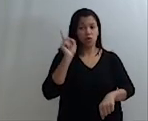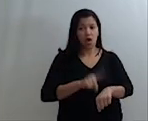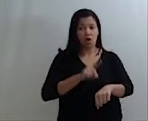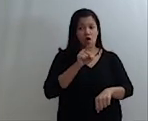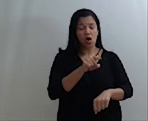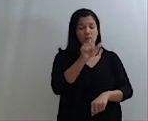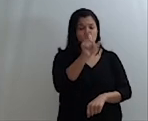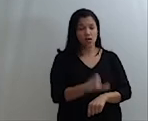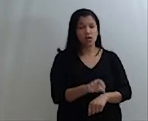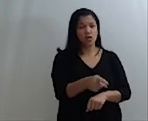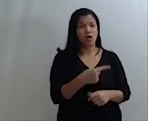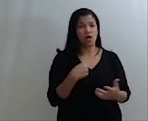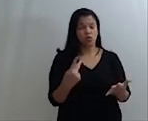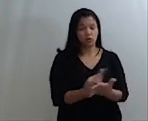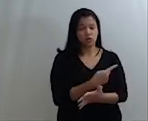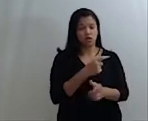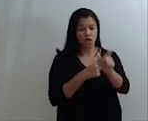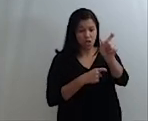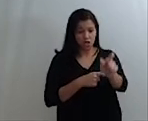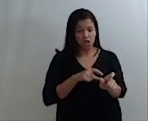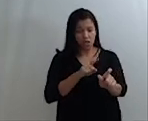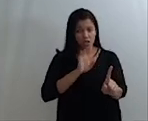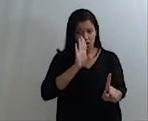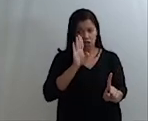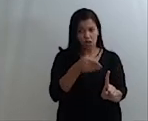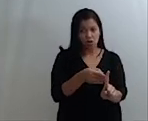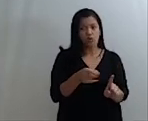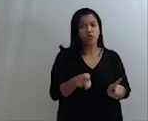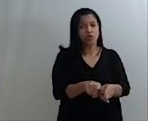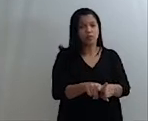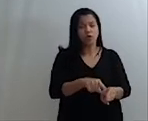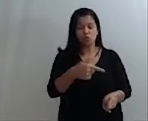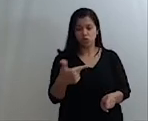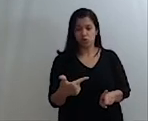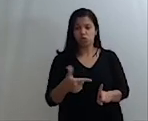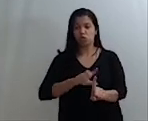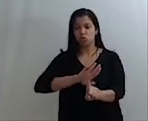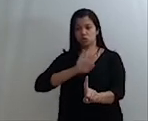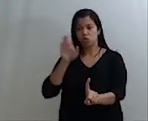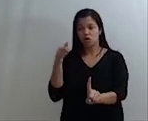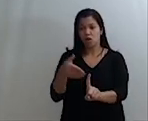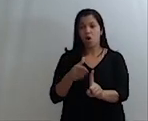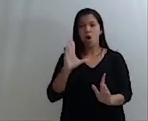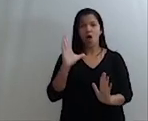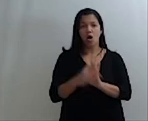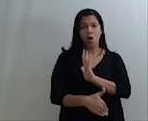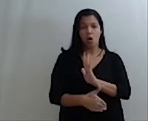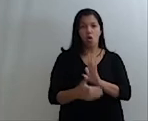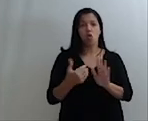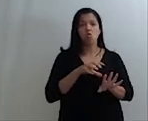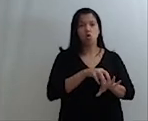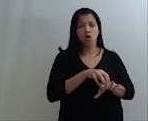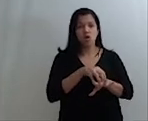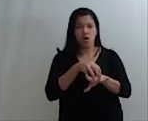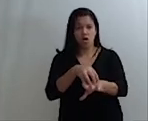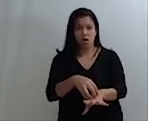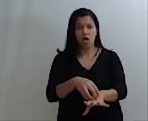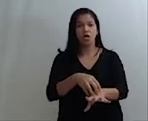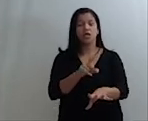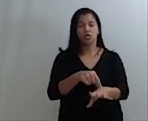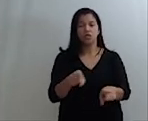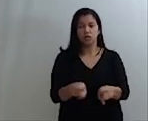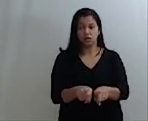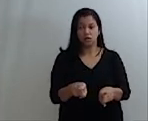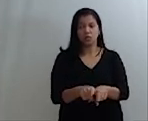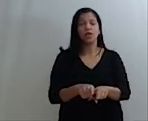quais dão conta de que o paciente e os correus estariam envolvidos em roubo de carga havendo inclusive deixado